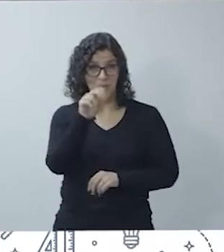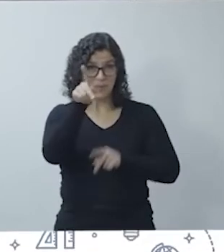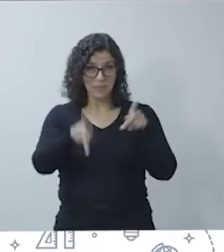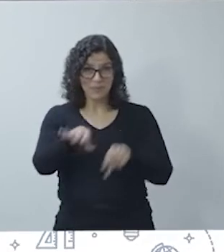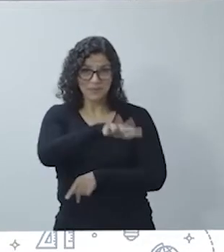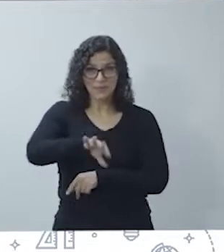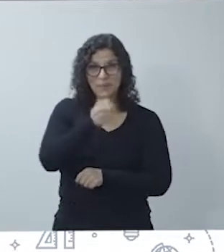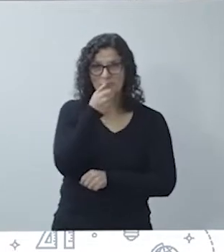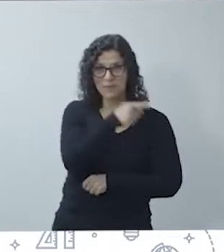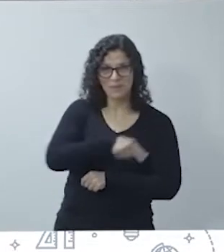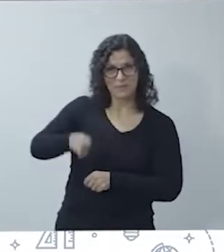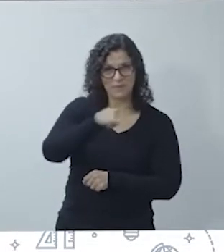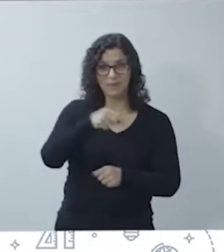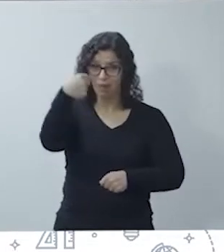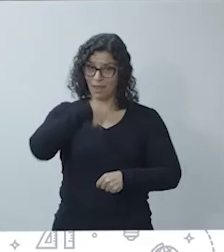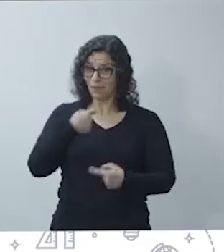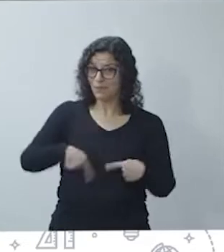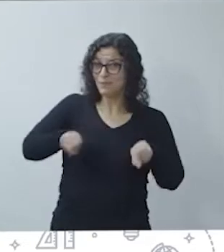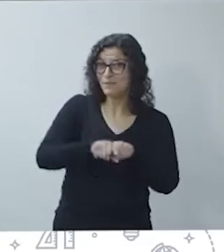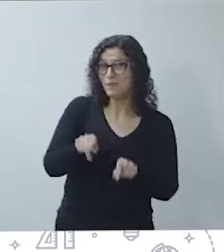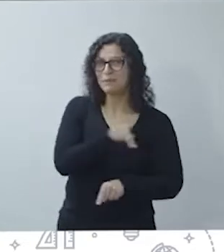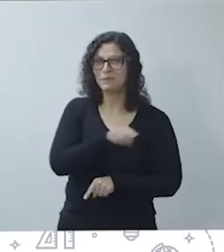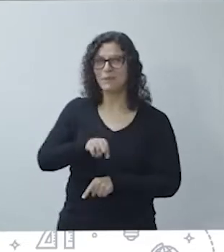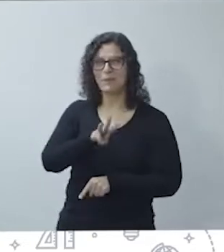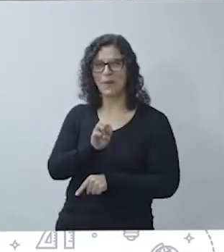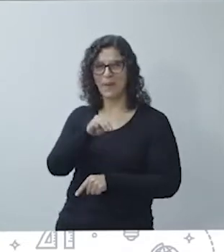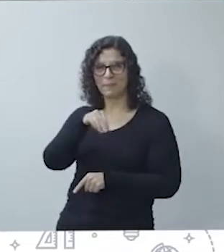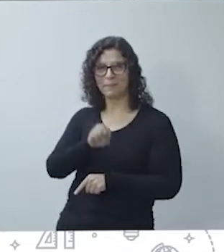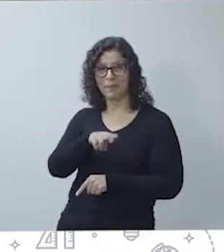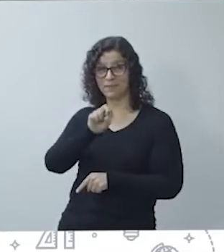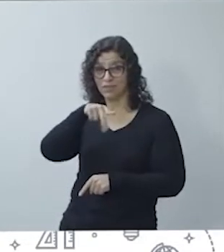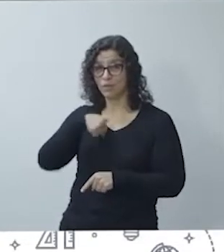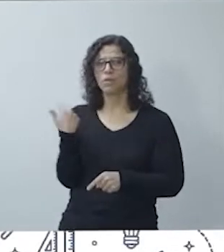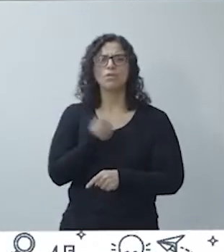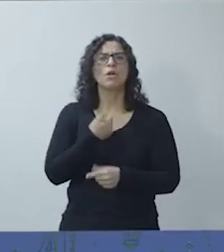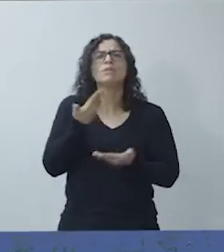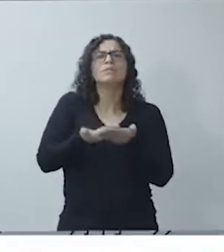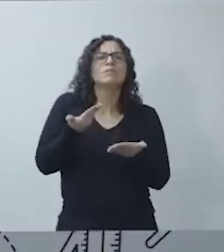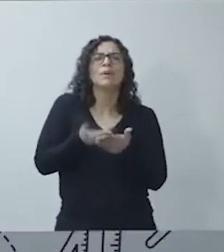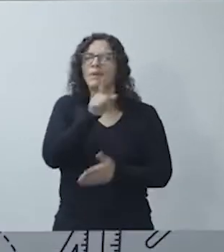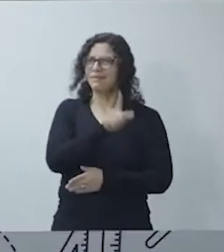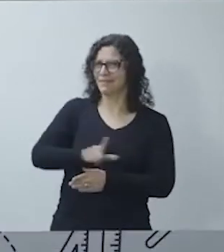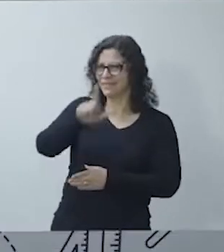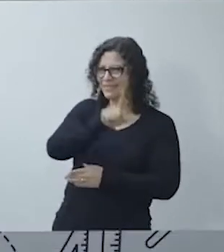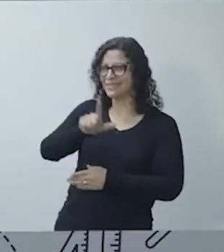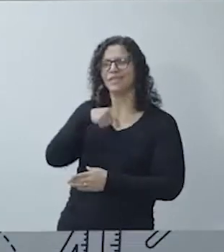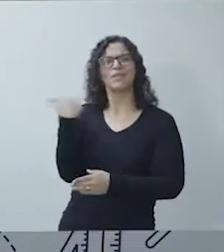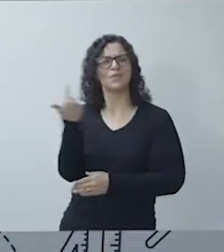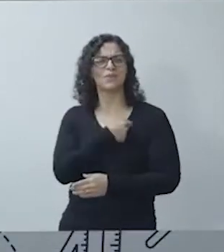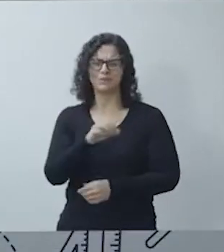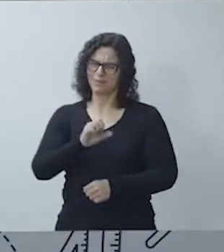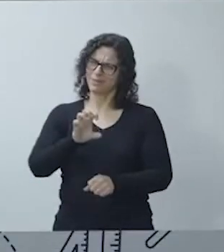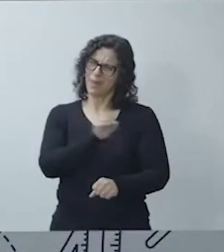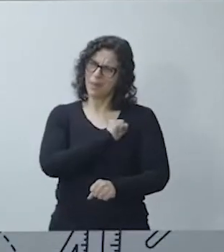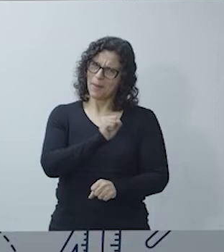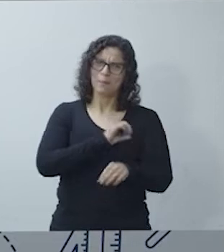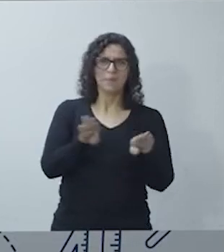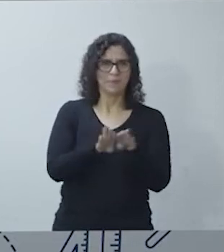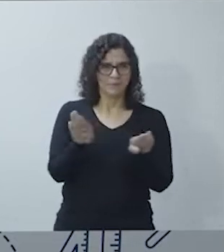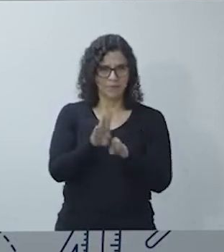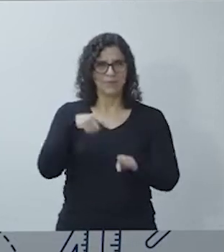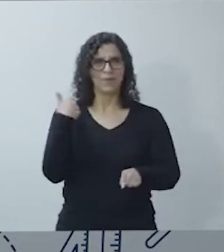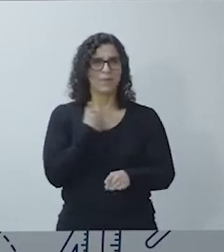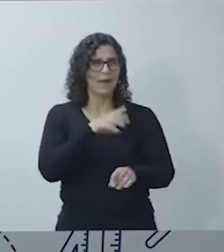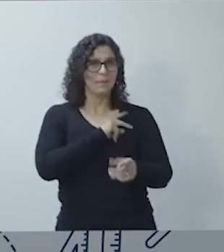Olá, pessoal, tudo bem com vocês? Quem está de volta? Professor Emerson. Para quê? Trabalhar literatura, aquilo que a gente tanto gosta, aquilo que a